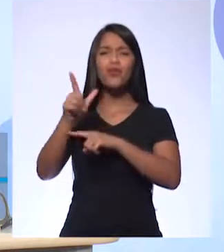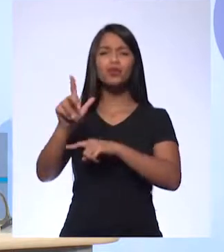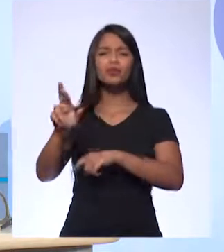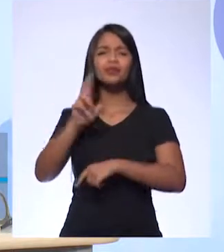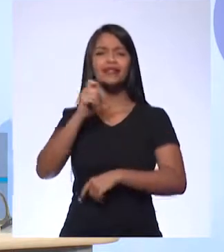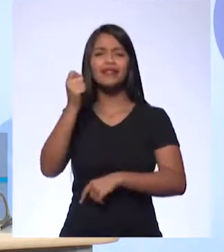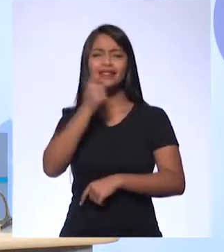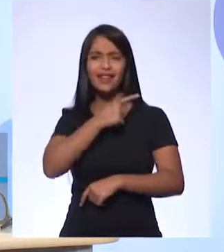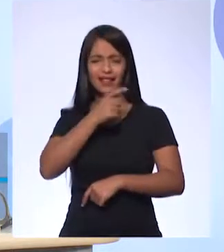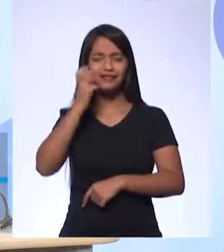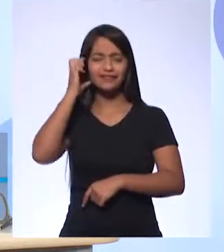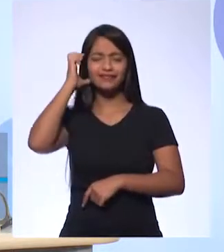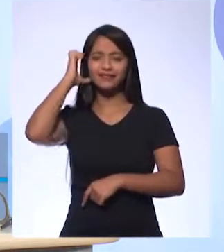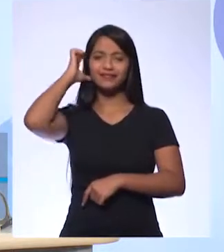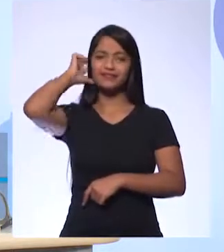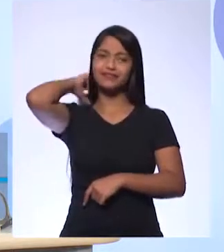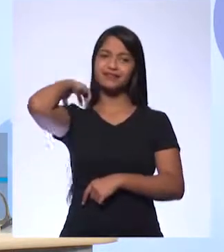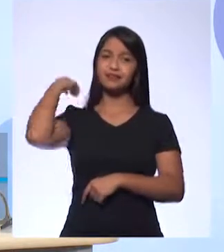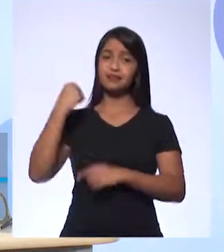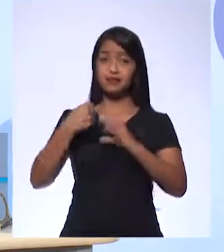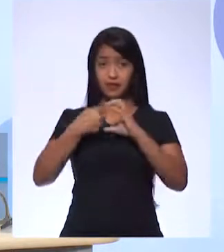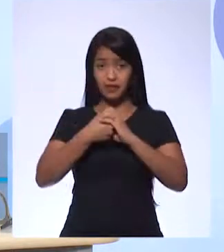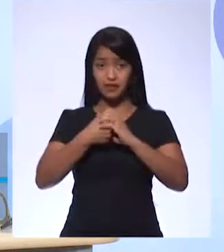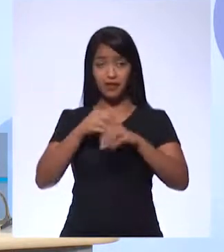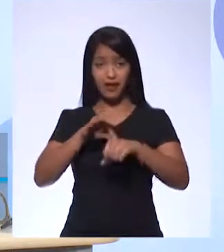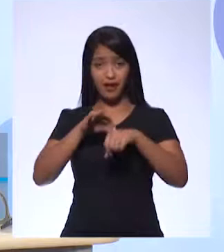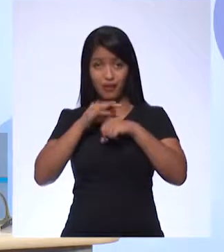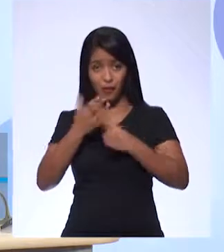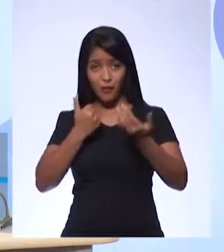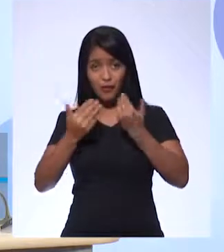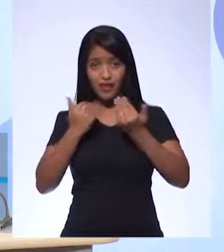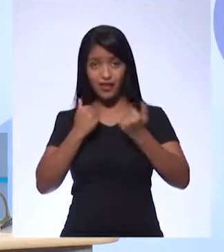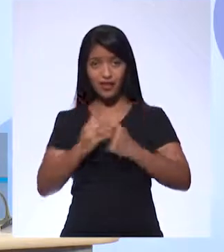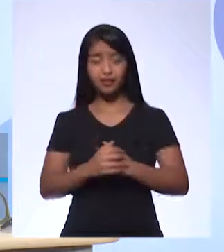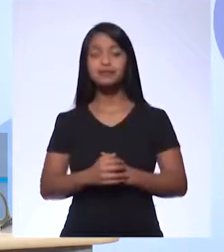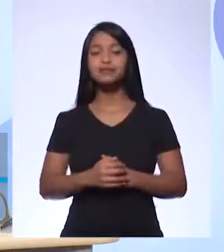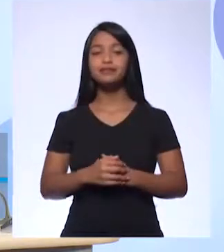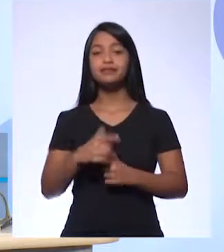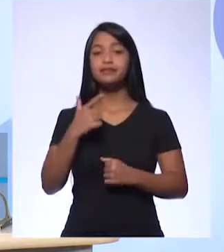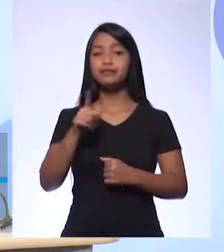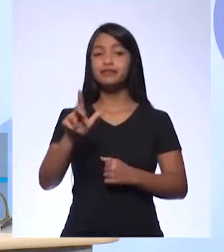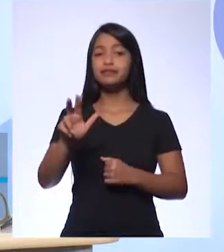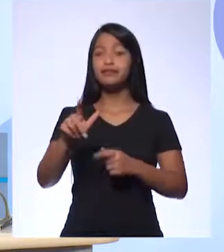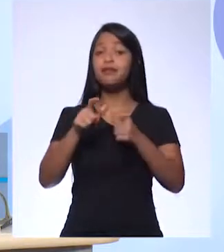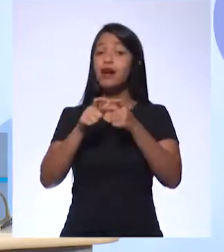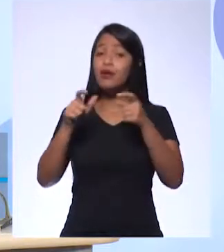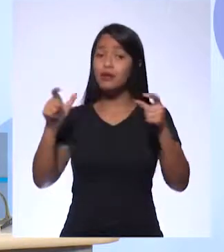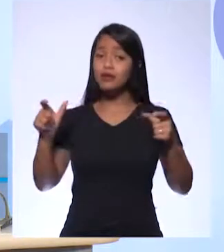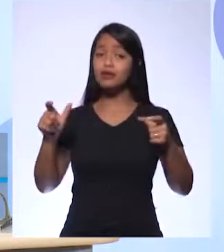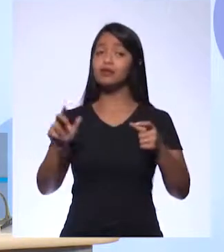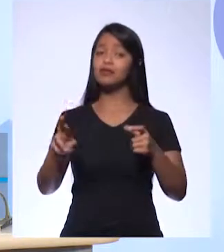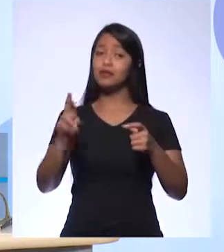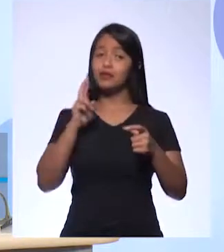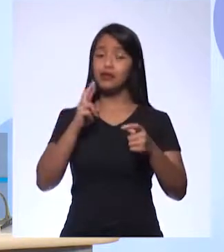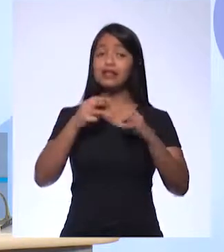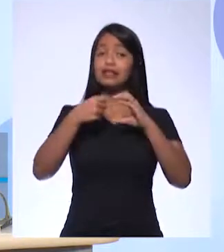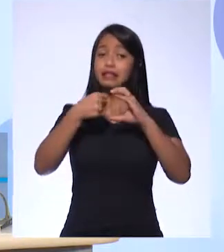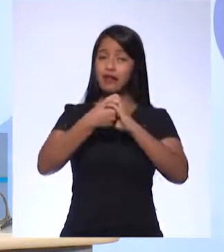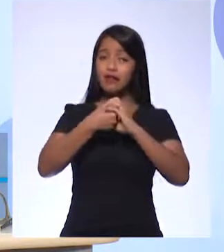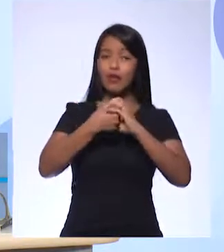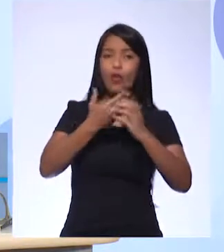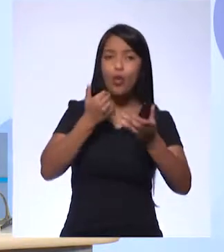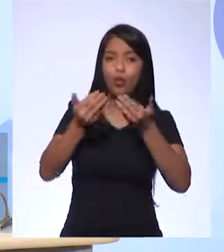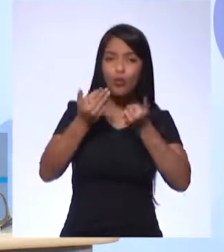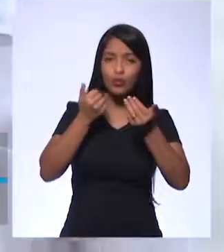essa, né? Célula carnívora. E o comedor de célula aqui, a grande maioria escreveu comedor de célula.